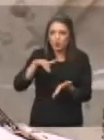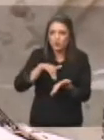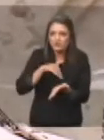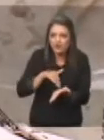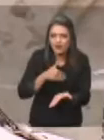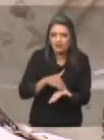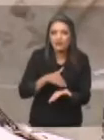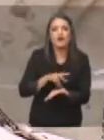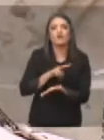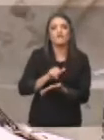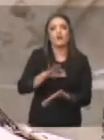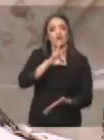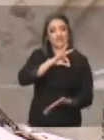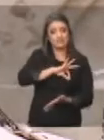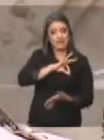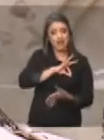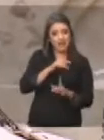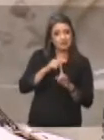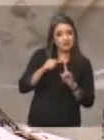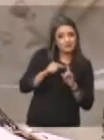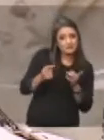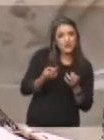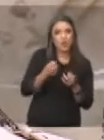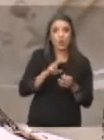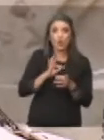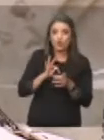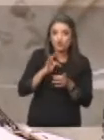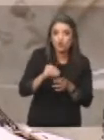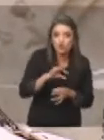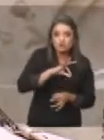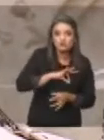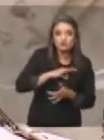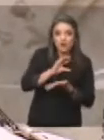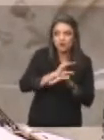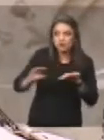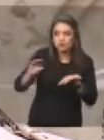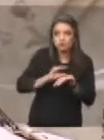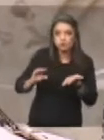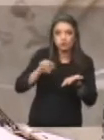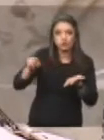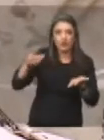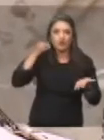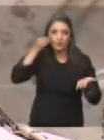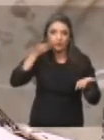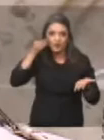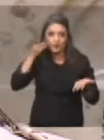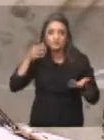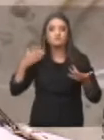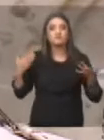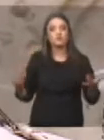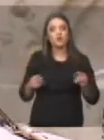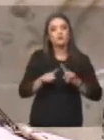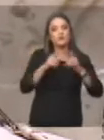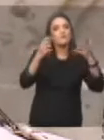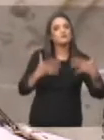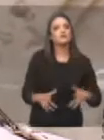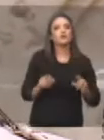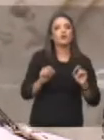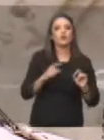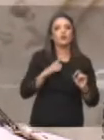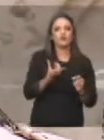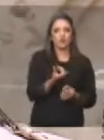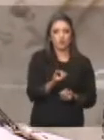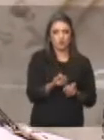entregassem parte ou até mesmo a totalidade de sua remuneração. explicou que logo após os proventos